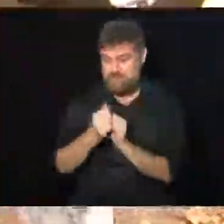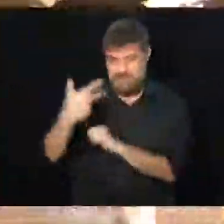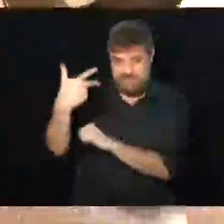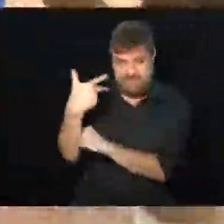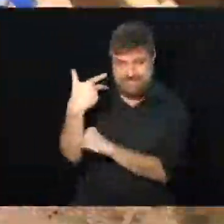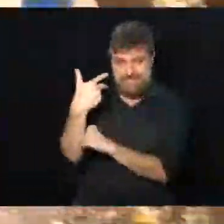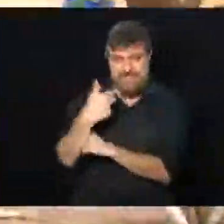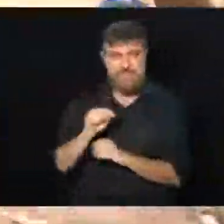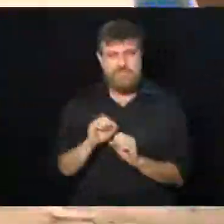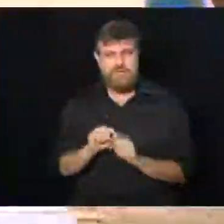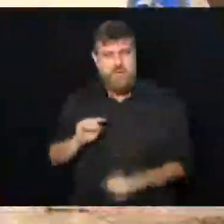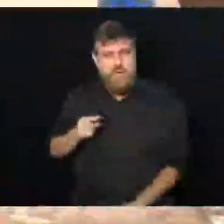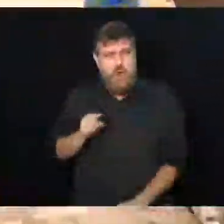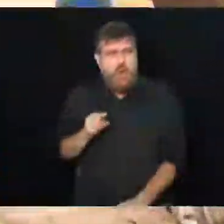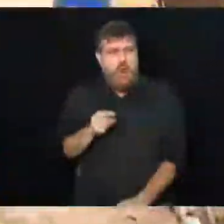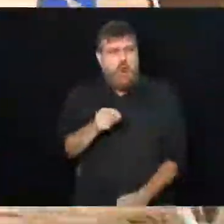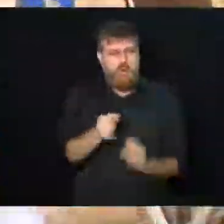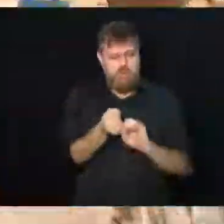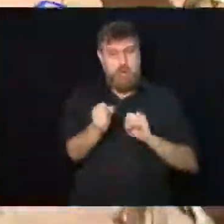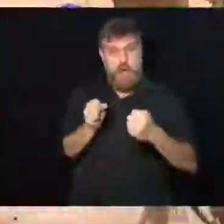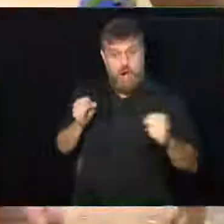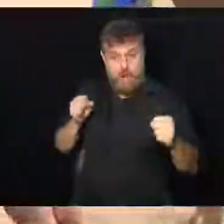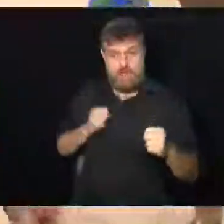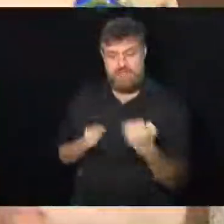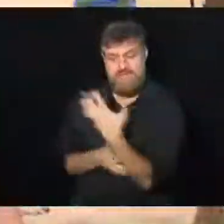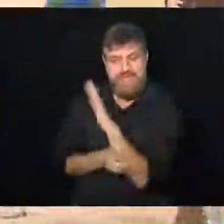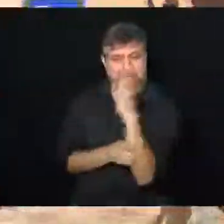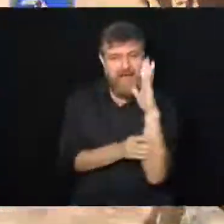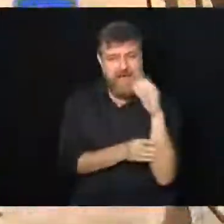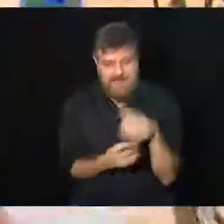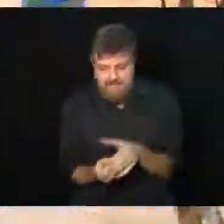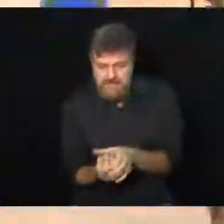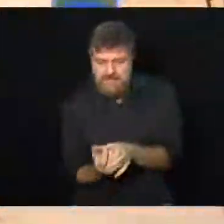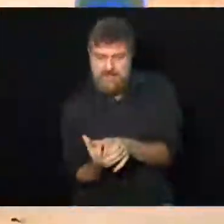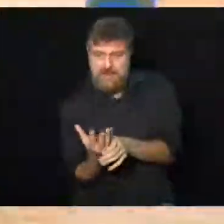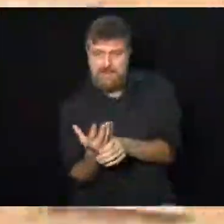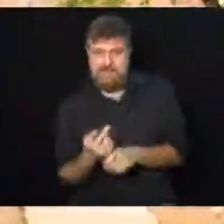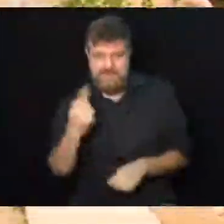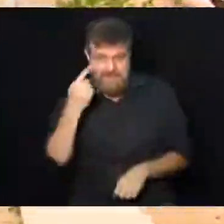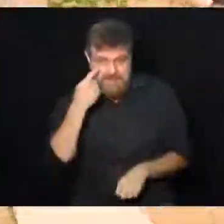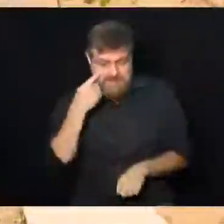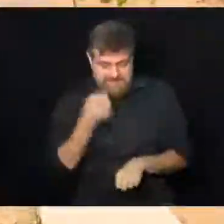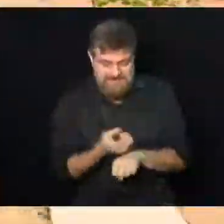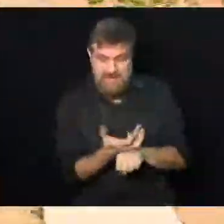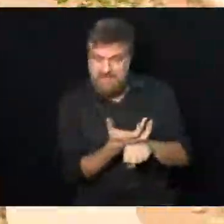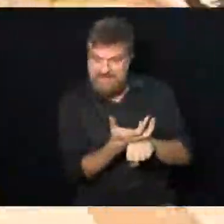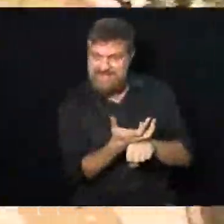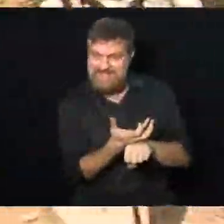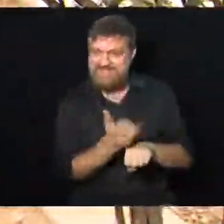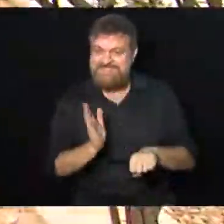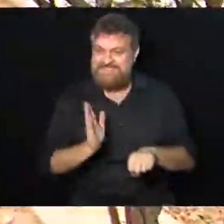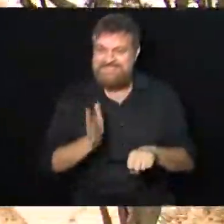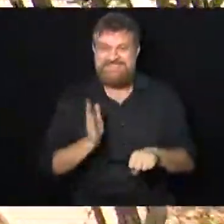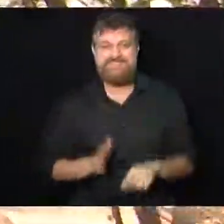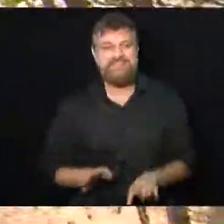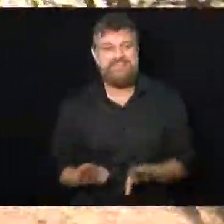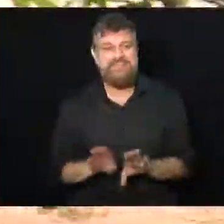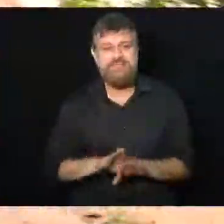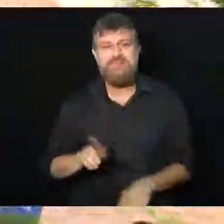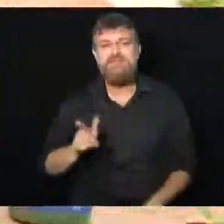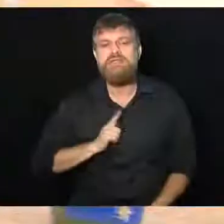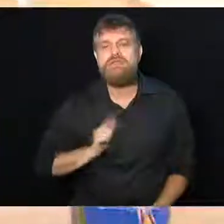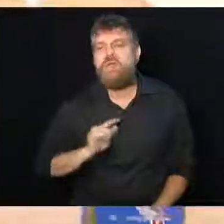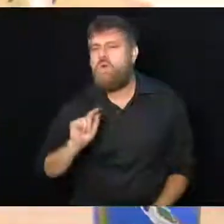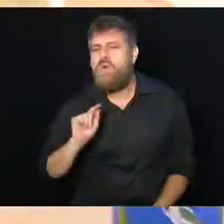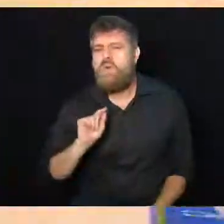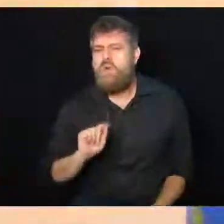pomar é grande, a gente tá, na verdade, no meio das árvores, das plantas, não é? A gente já viu abacaxi, já viu uma série de coisas. E tem